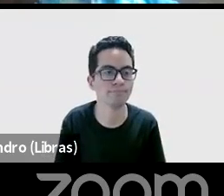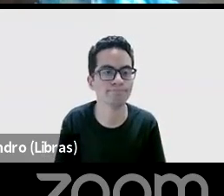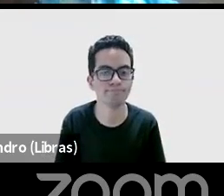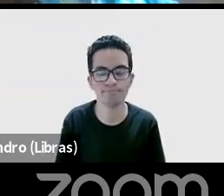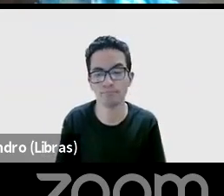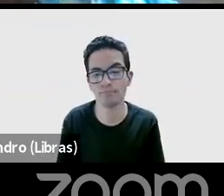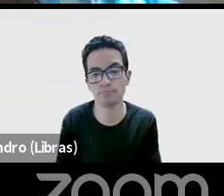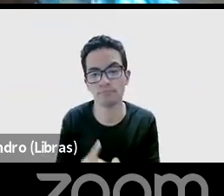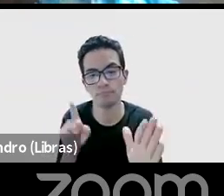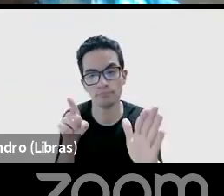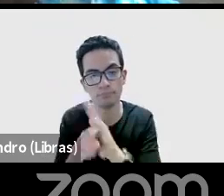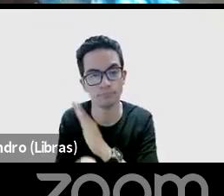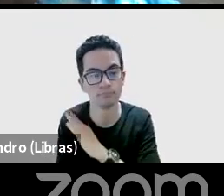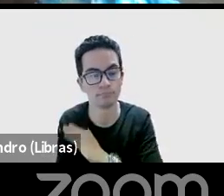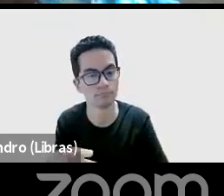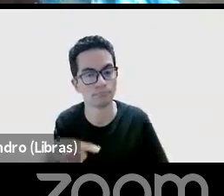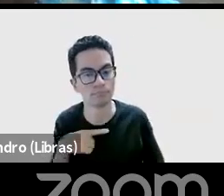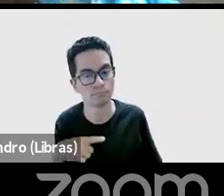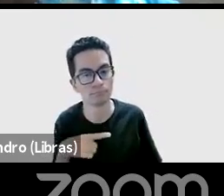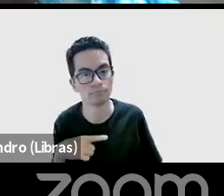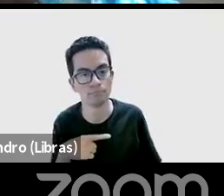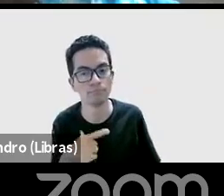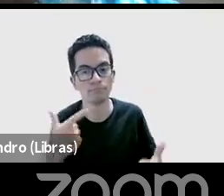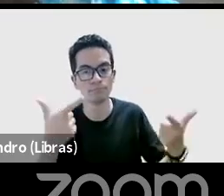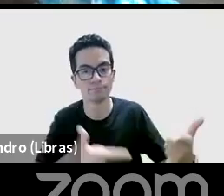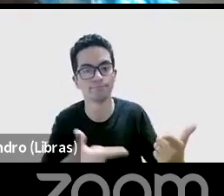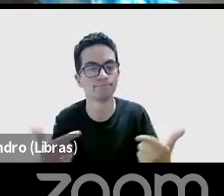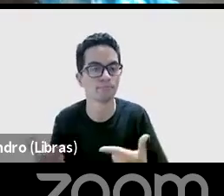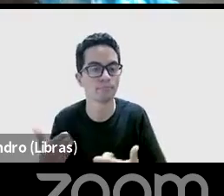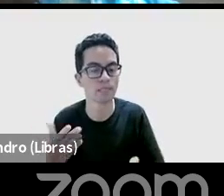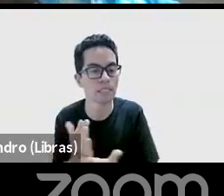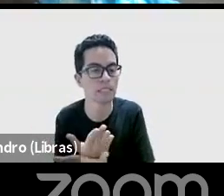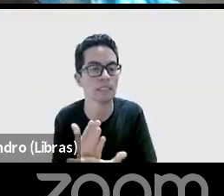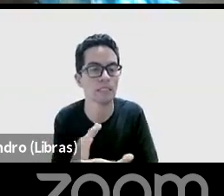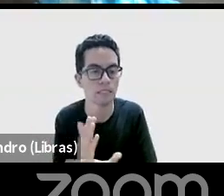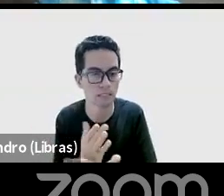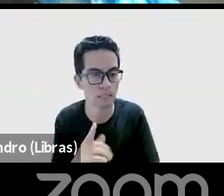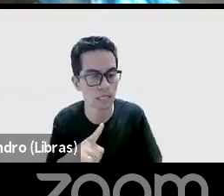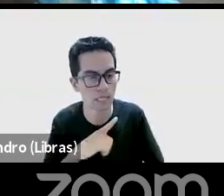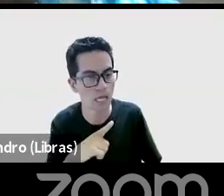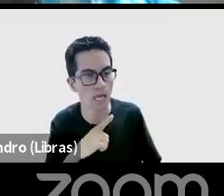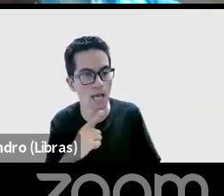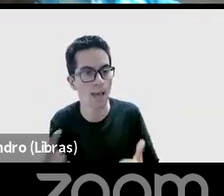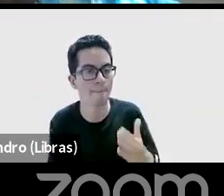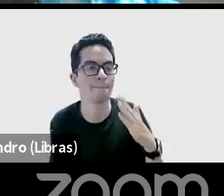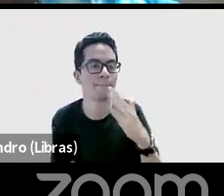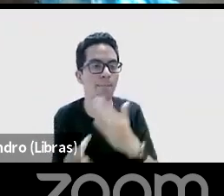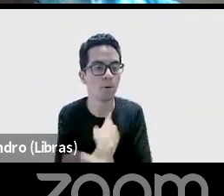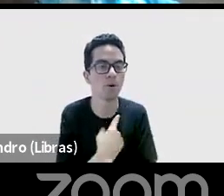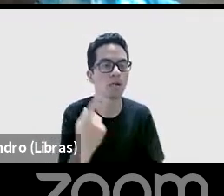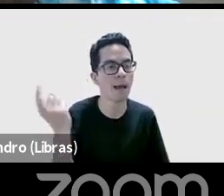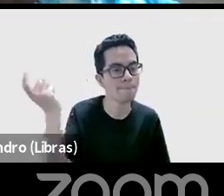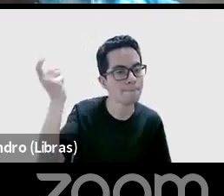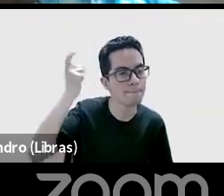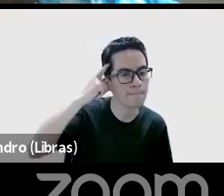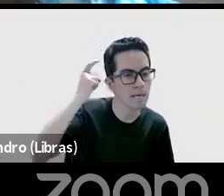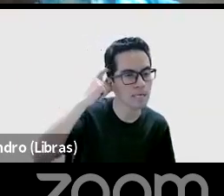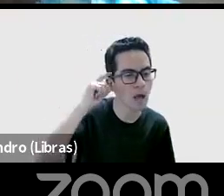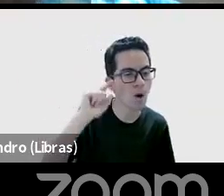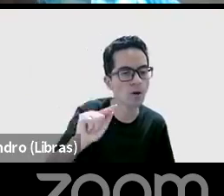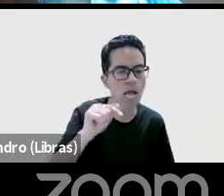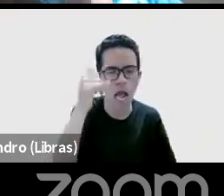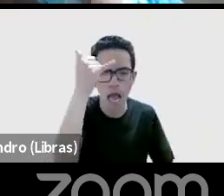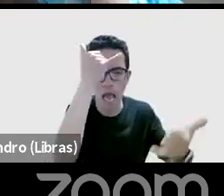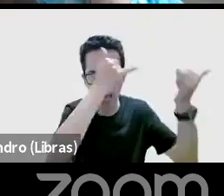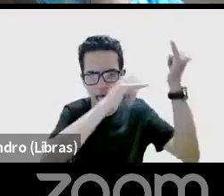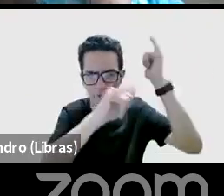questionadora e de se colocar num lugar muitas vezes de desconforto, né, de interrogação, para que a gente evite, né,